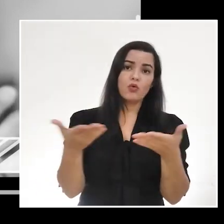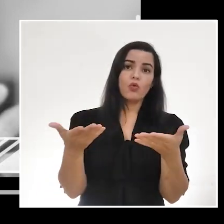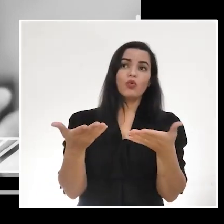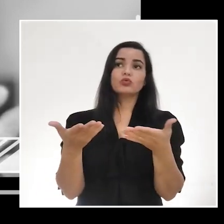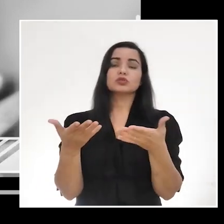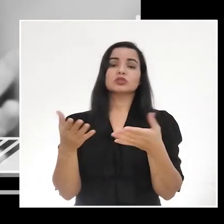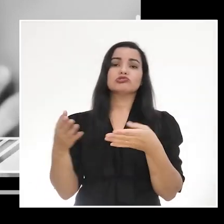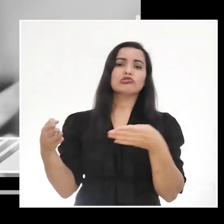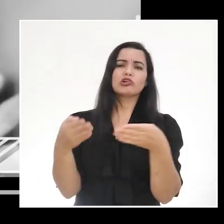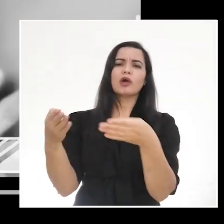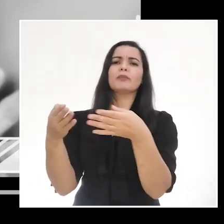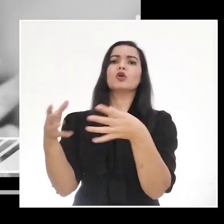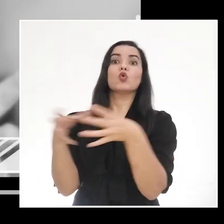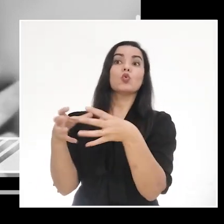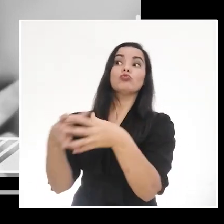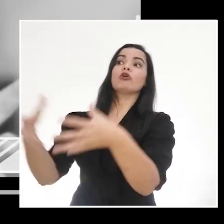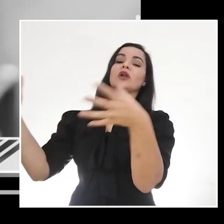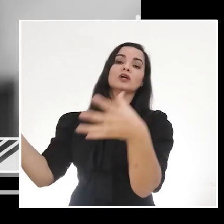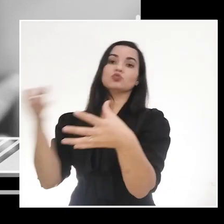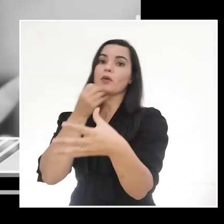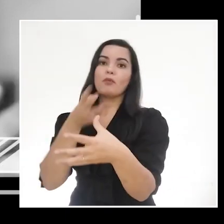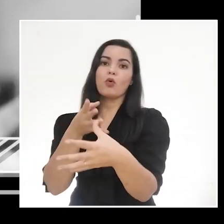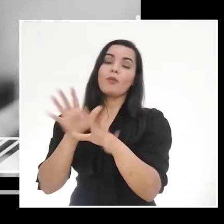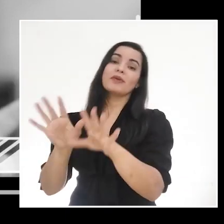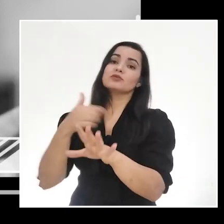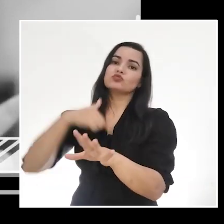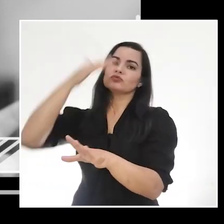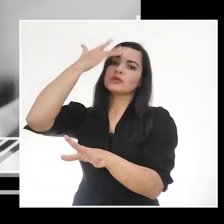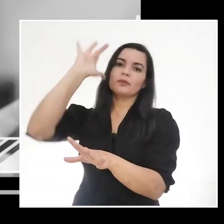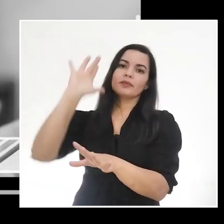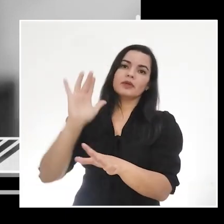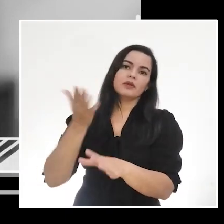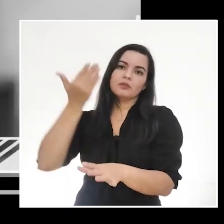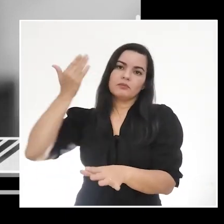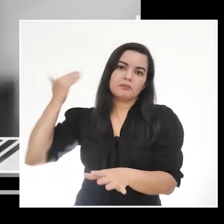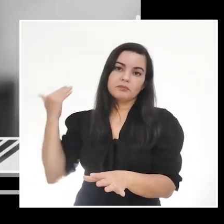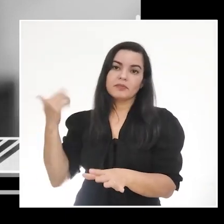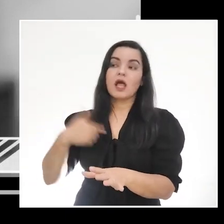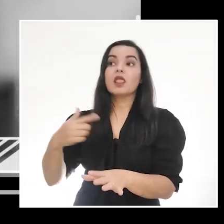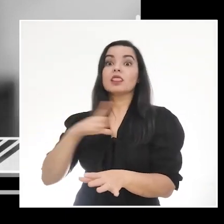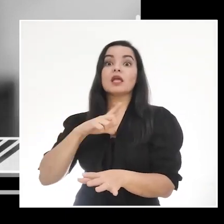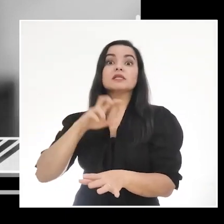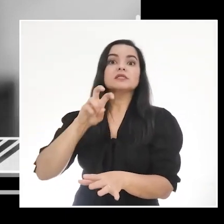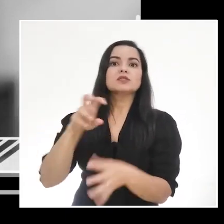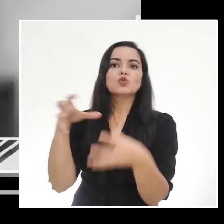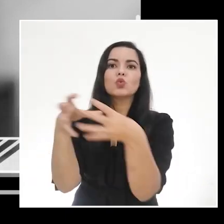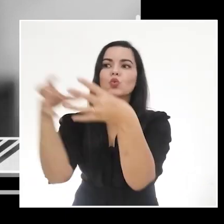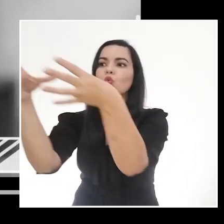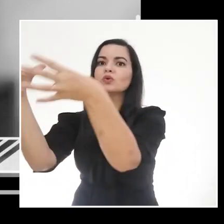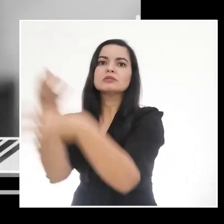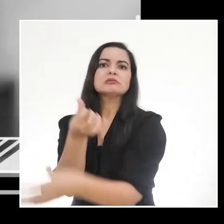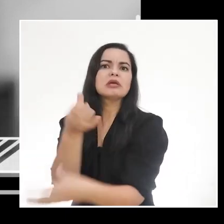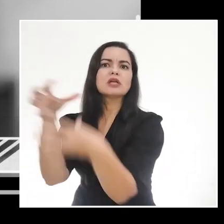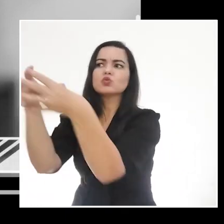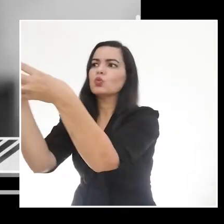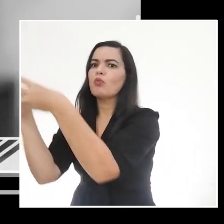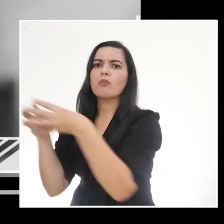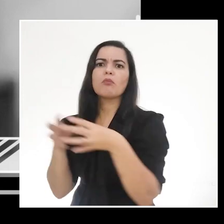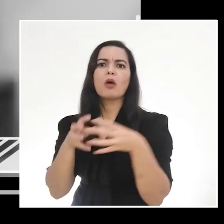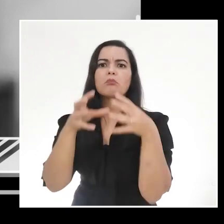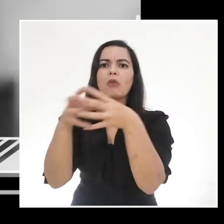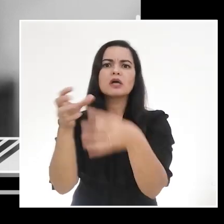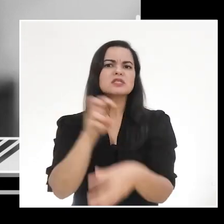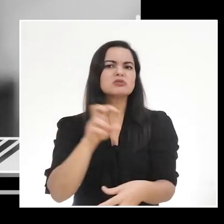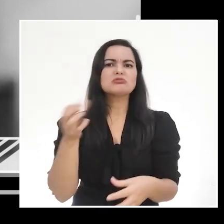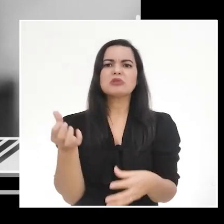inclusive grande. A gente diz que esse não é um bom caminho, mas eu não entendia isso lá no início. Então eu tinha 5,